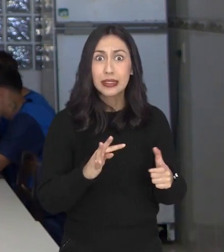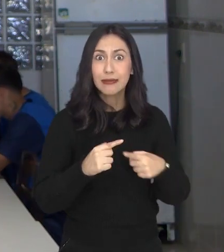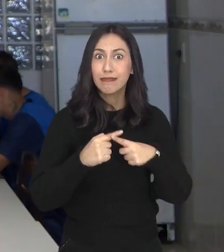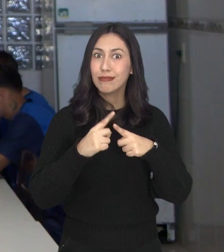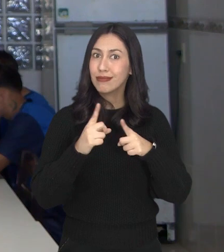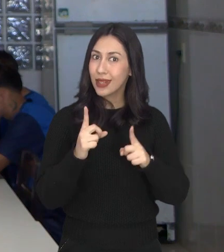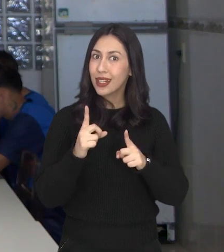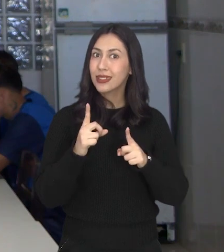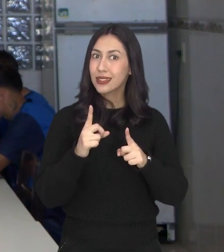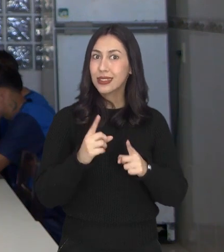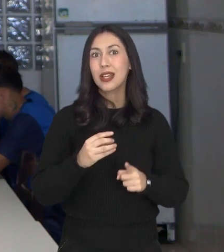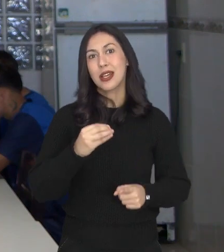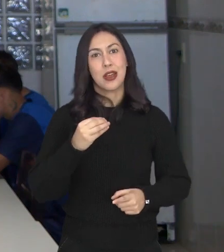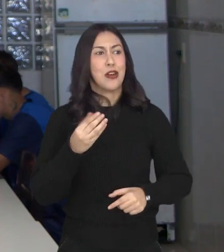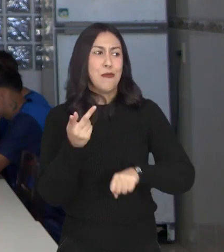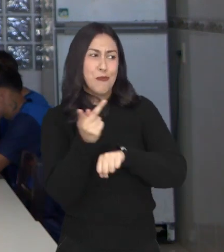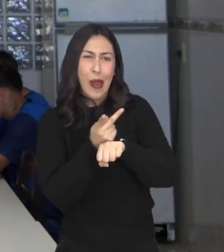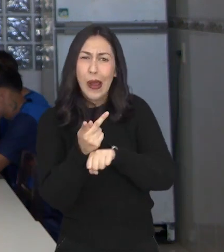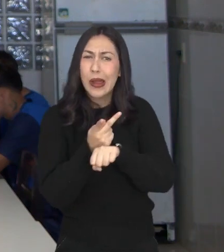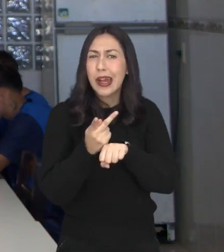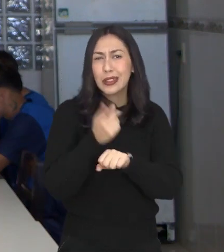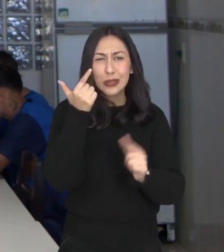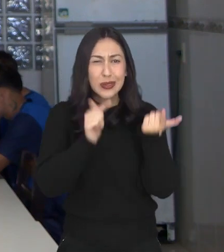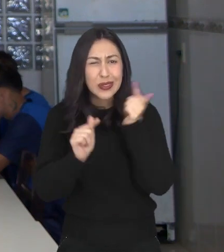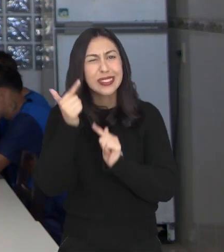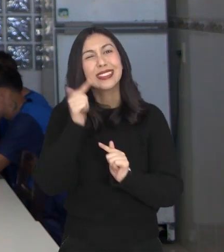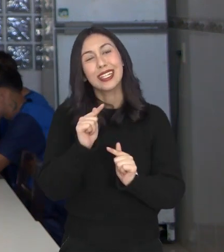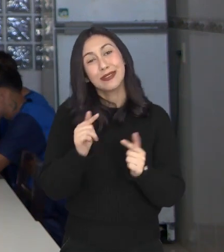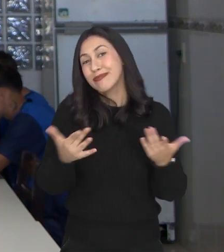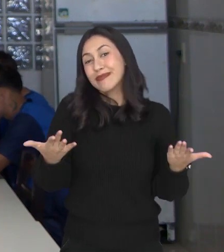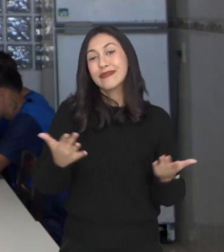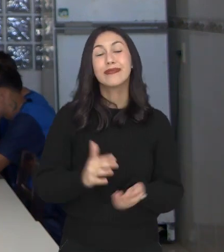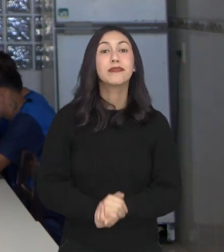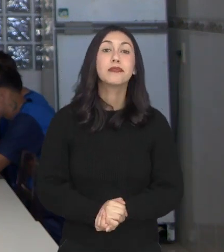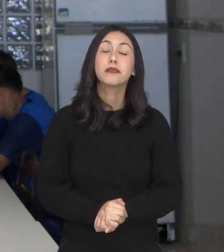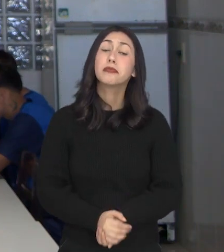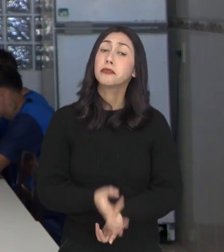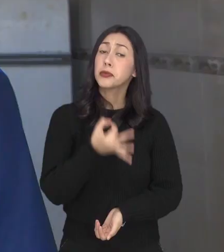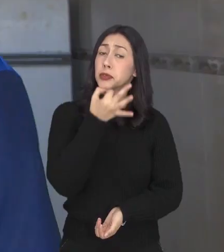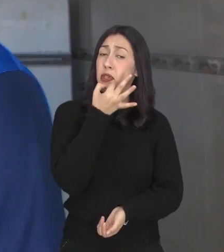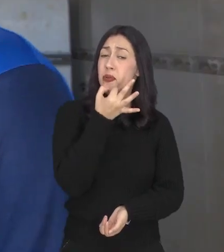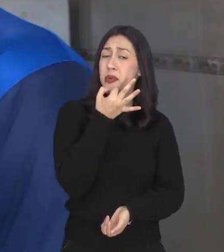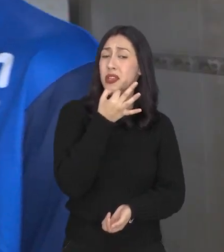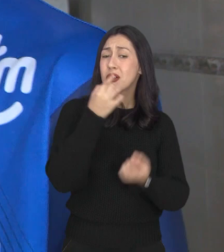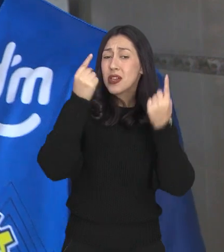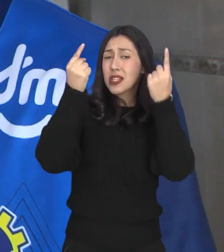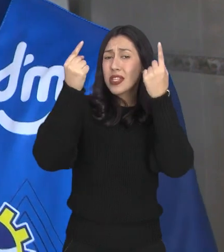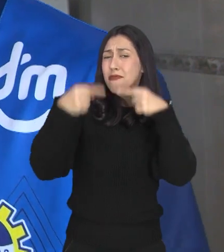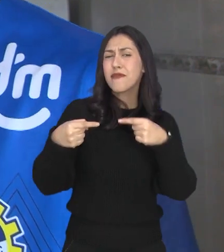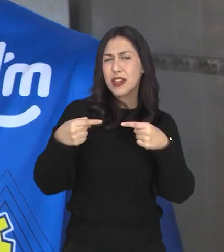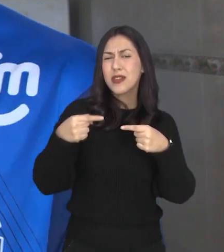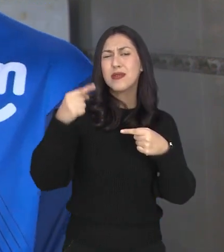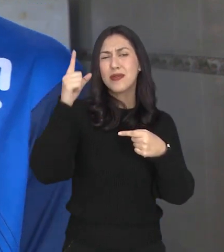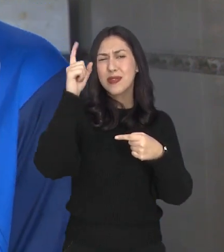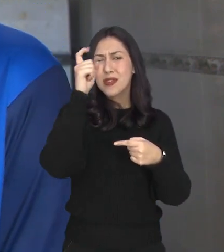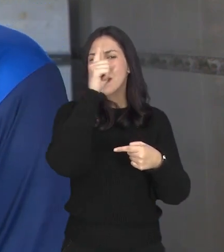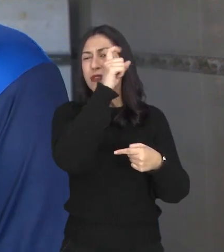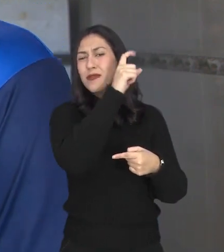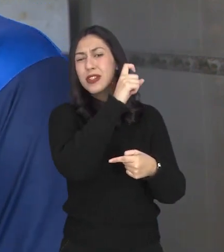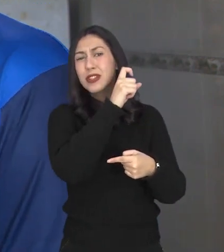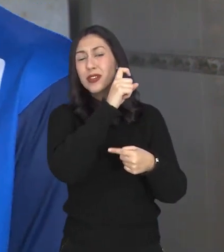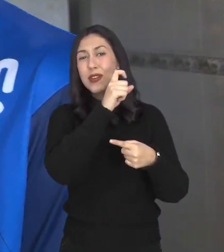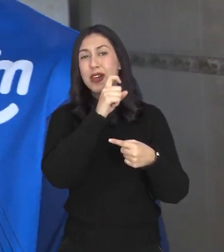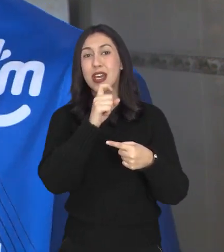gente não conhece, mas a gente está em busca de um sonho e estamos aqui para isso. Eu acho que os maiores desafios